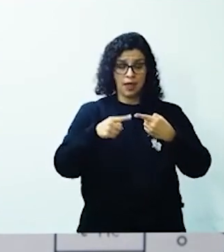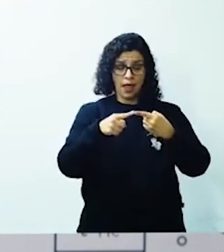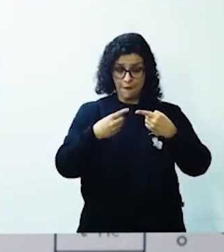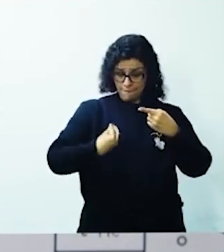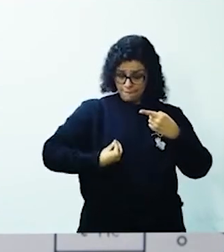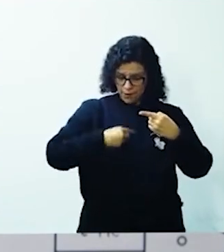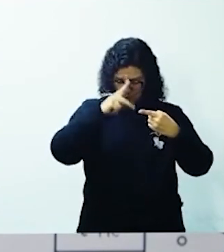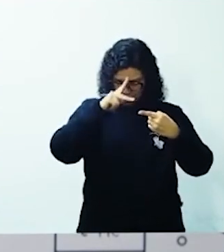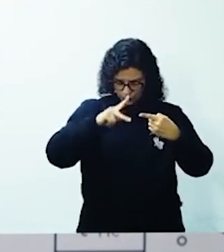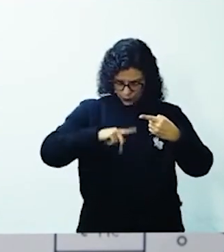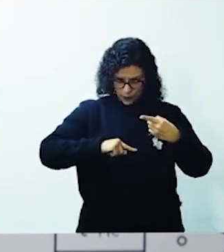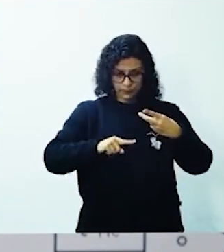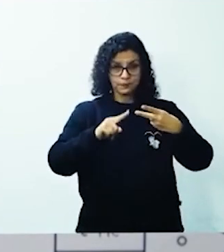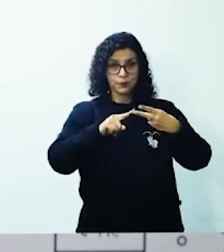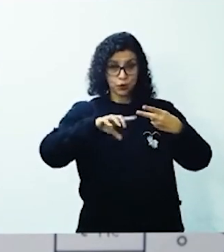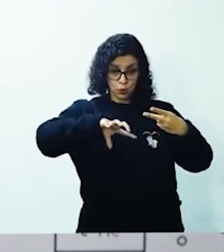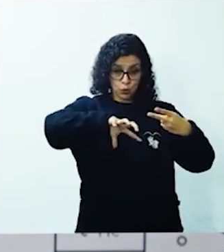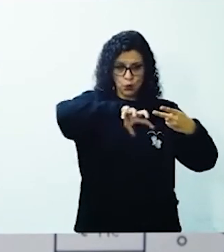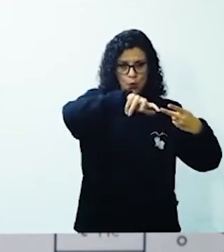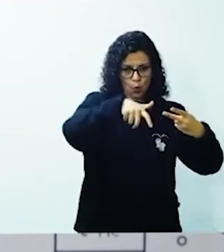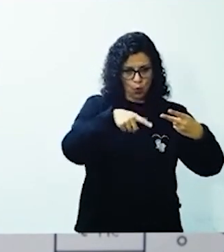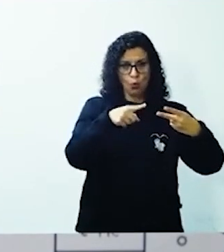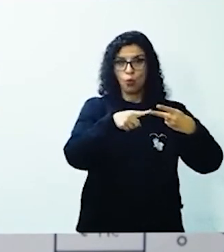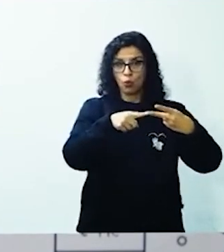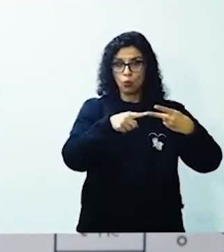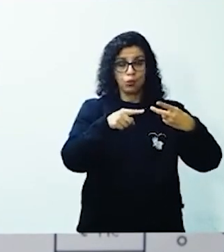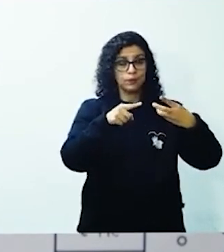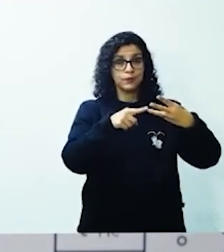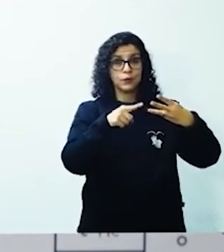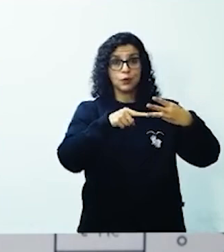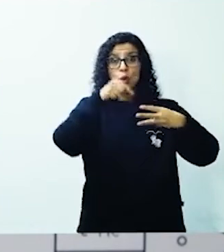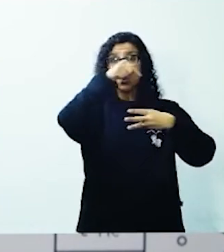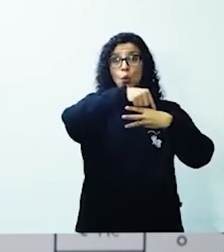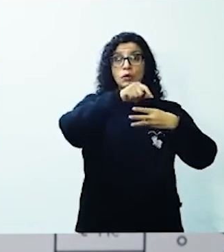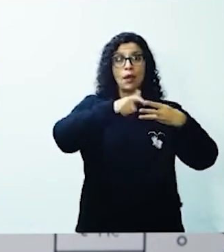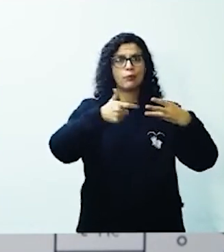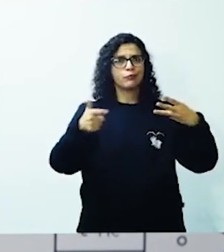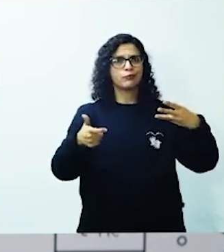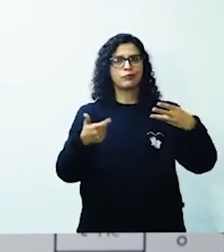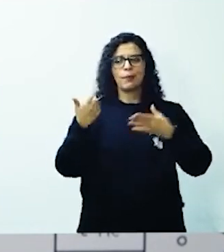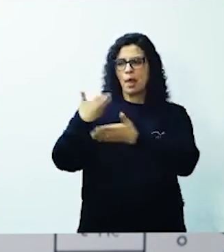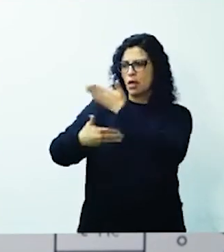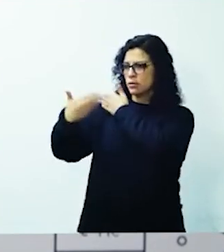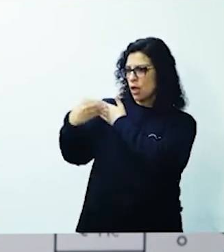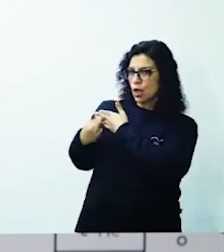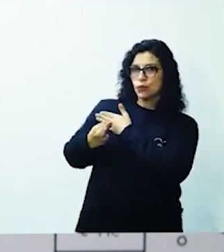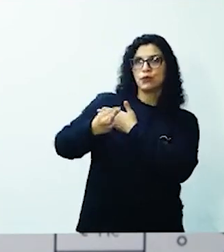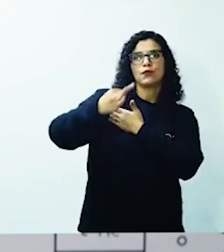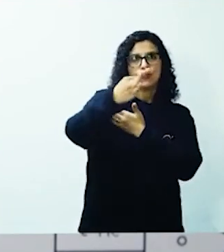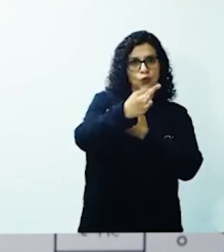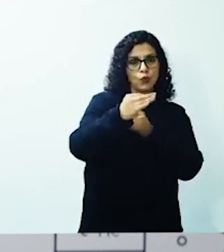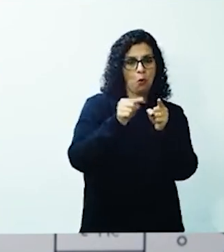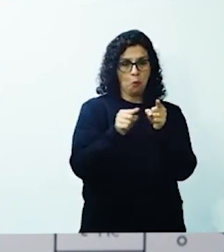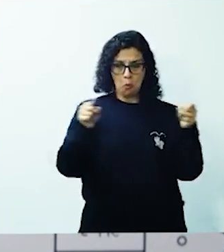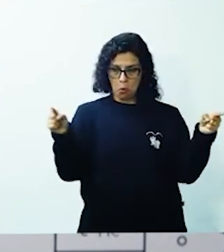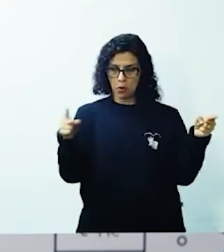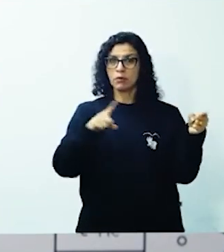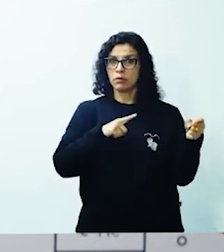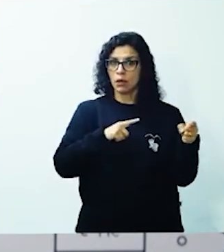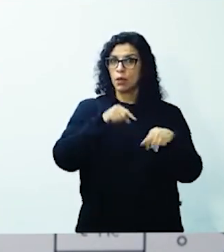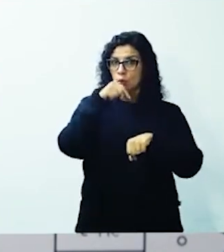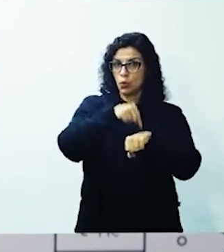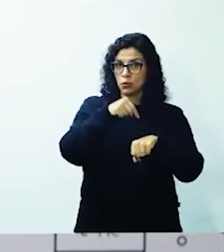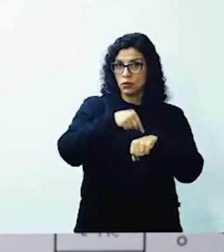porque é a sua vida, depois o mundo maior e o tempo, que pode ser amplo ou curto, né? Faz